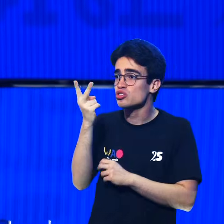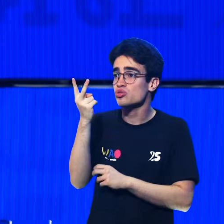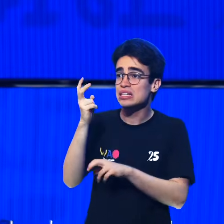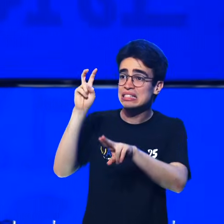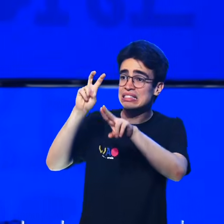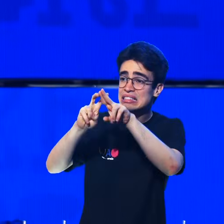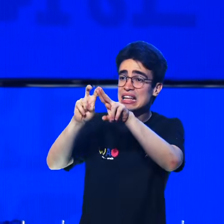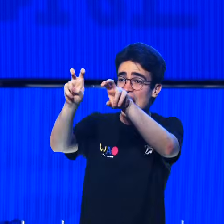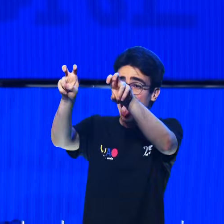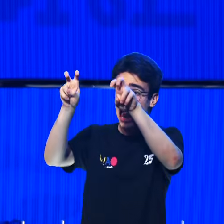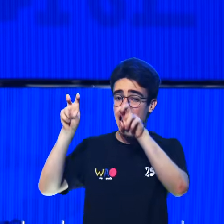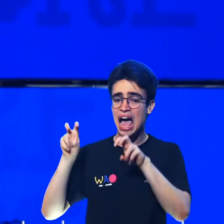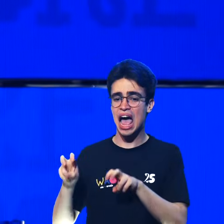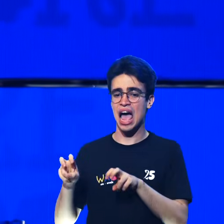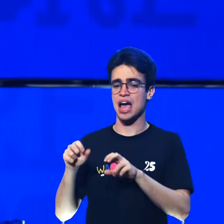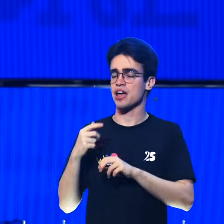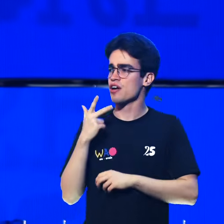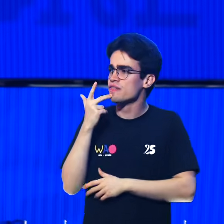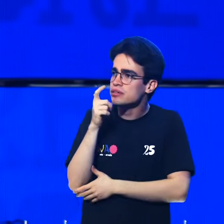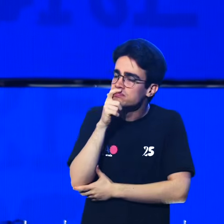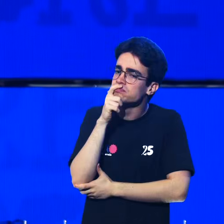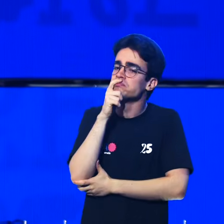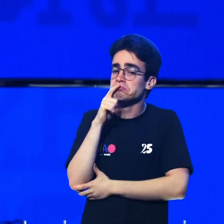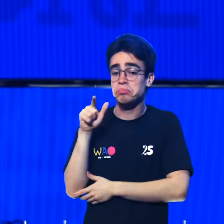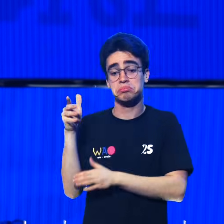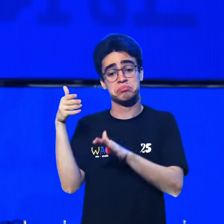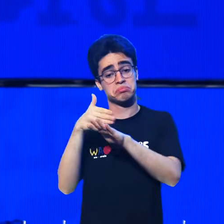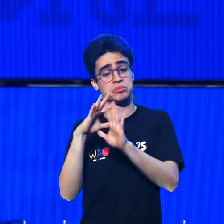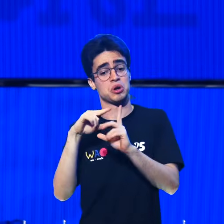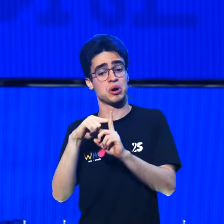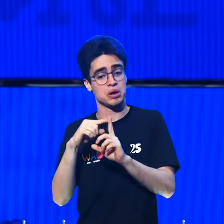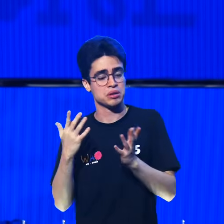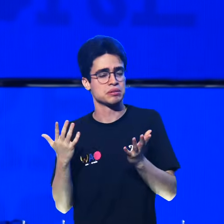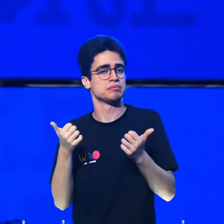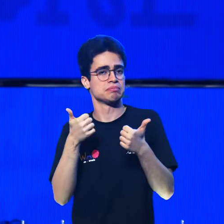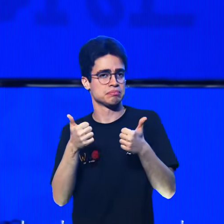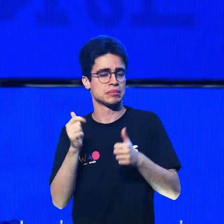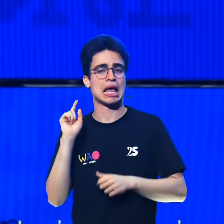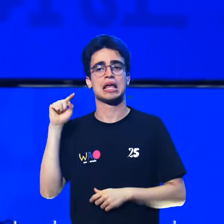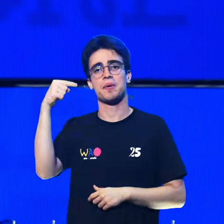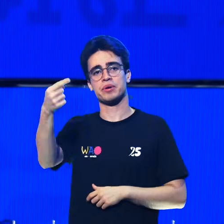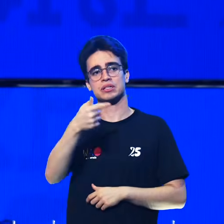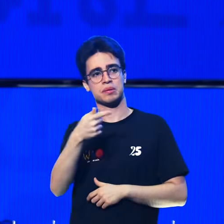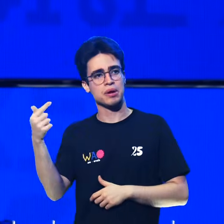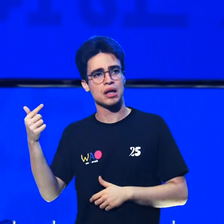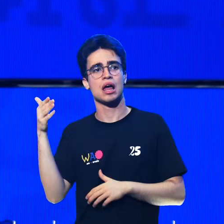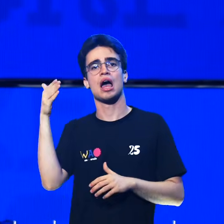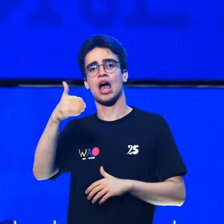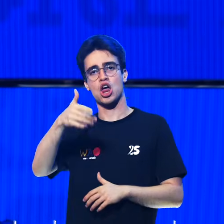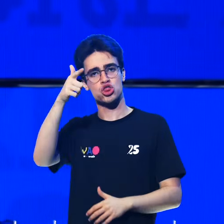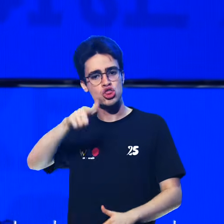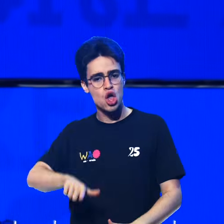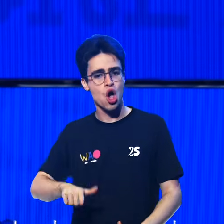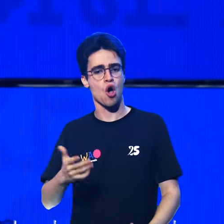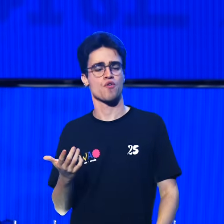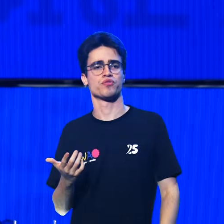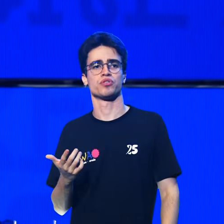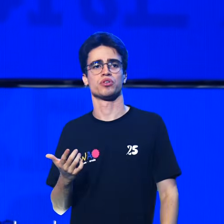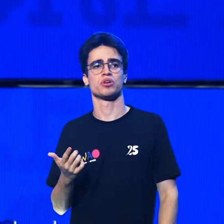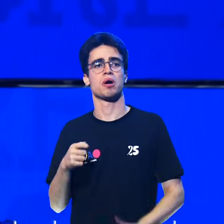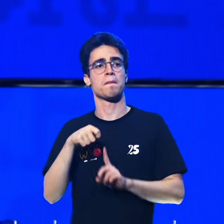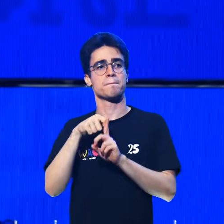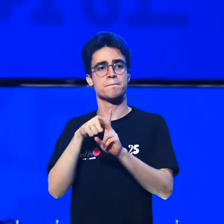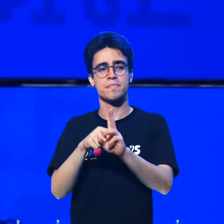fileira. Uau, eles estavam no culto. Próxima semana, eles estavam no culto de novo. Alguns